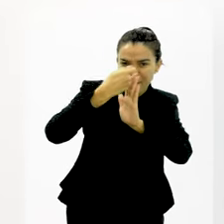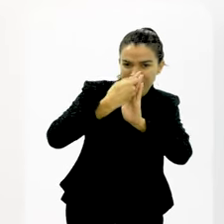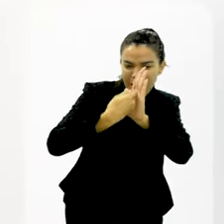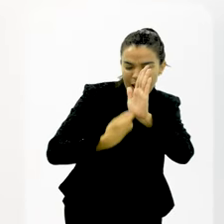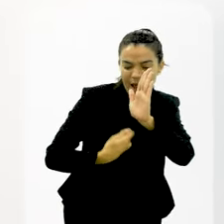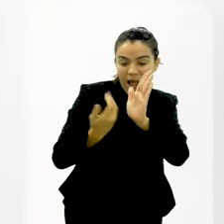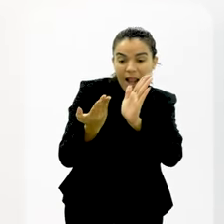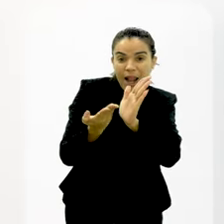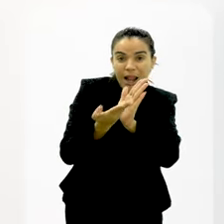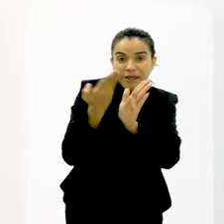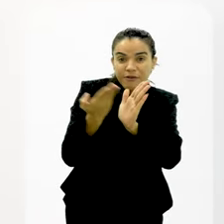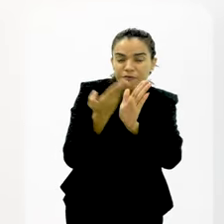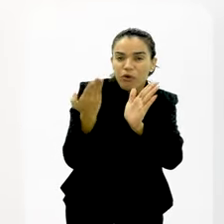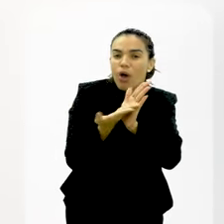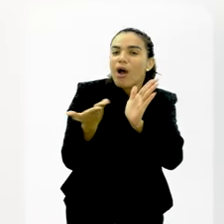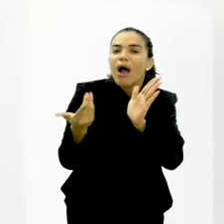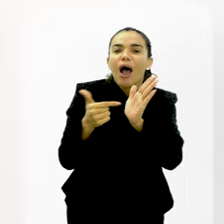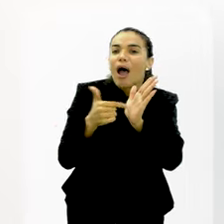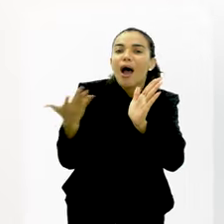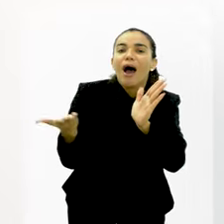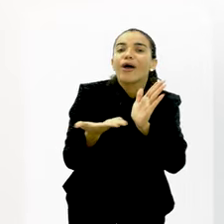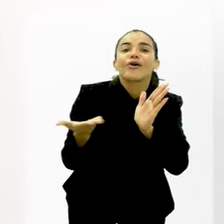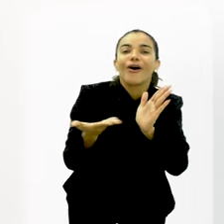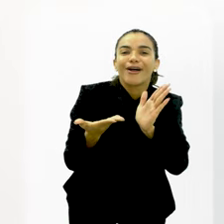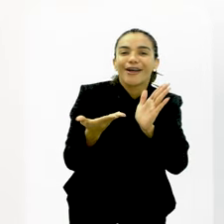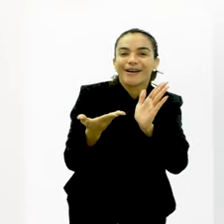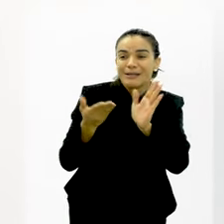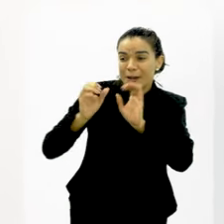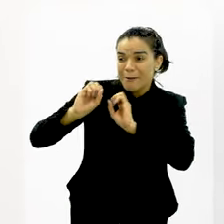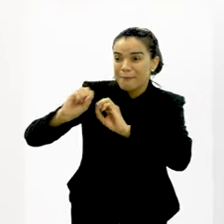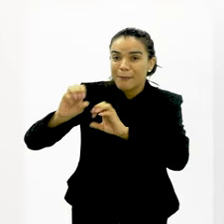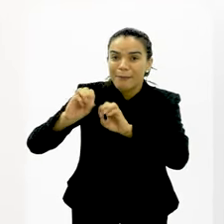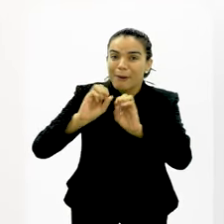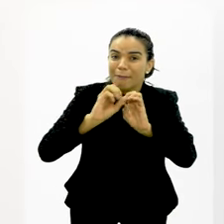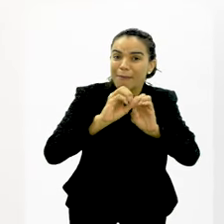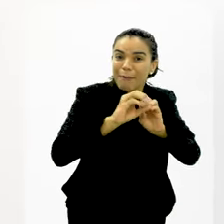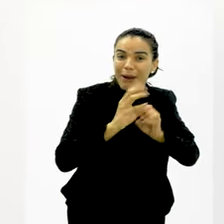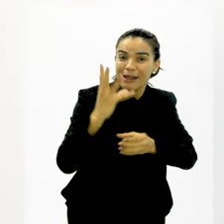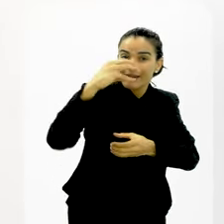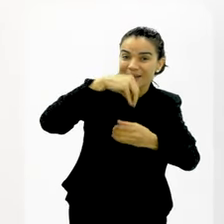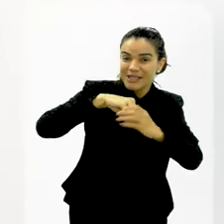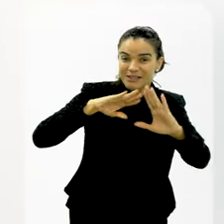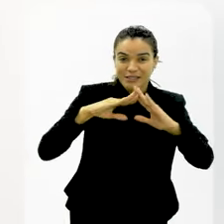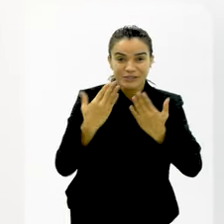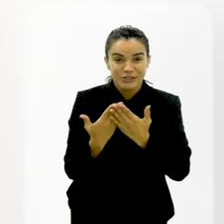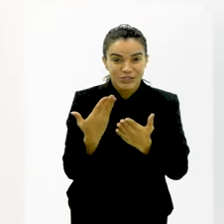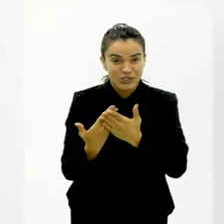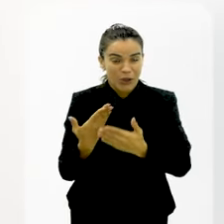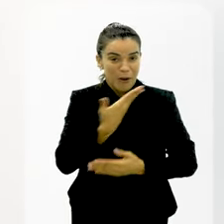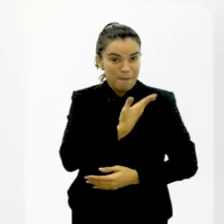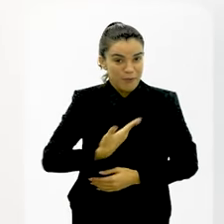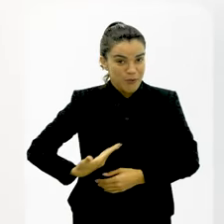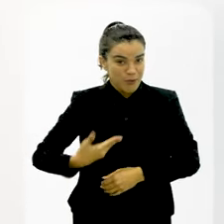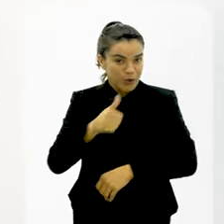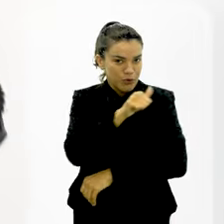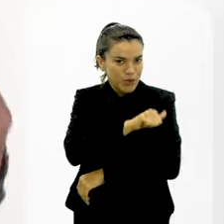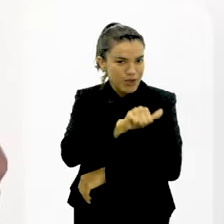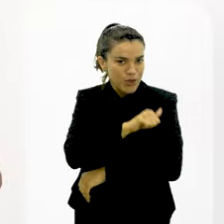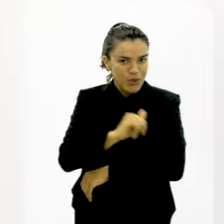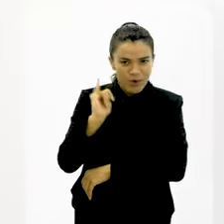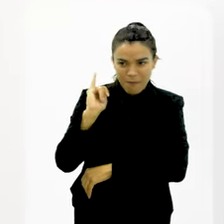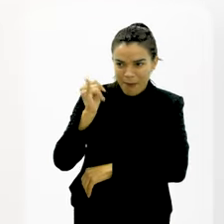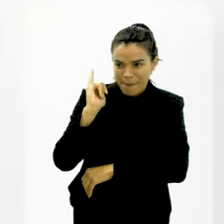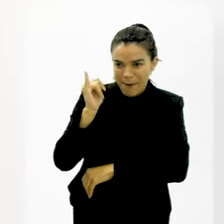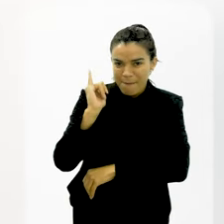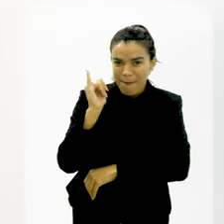Brasil, hoje a Rosa está sendo lecionada nas escolas públicas do Rio de Janeiro, né? Essa história está sendo